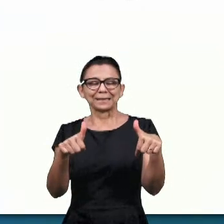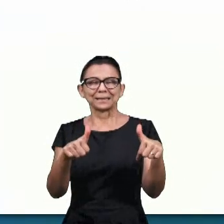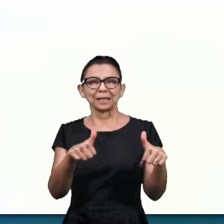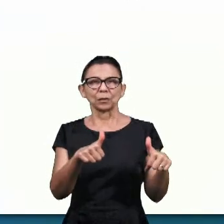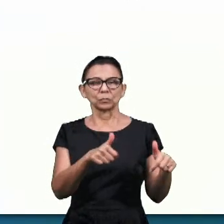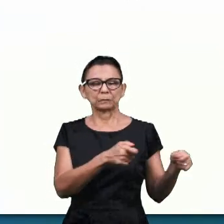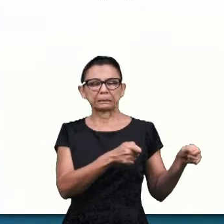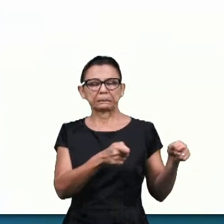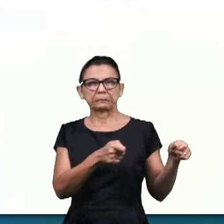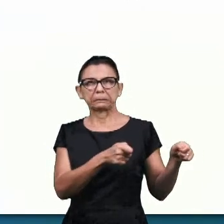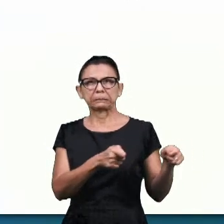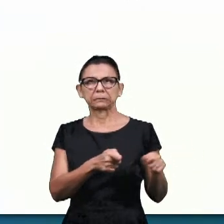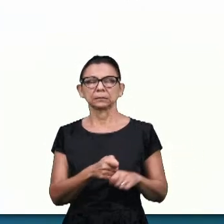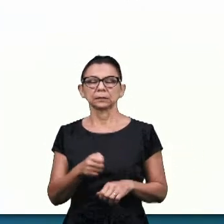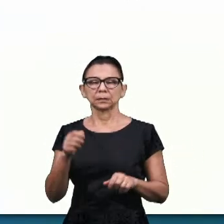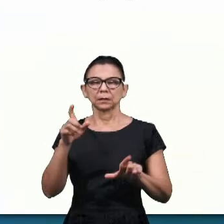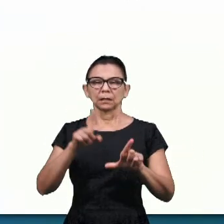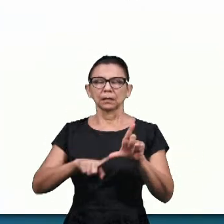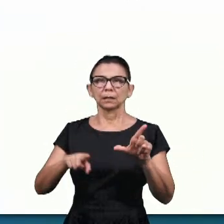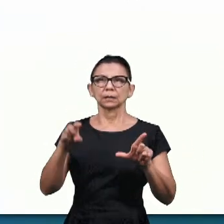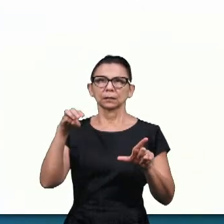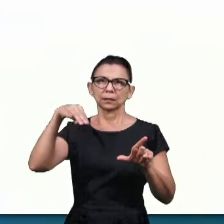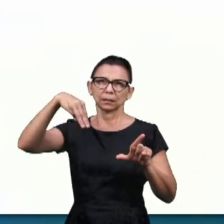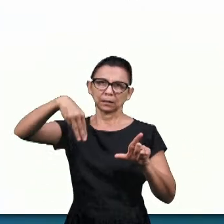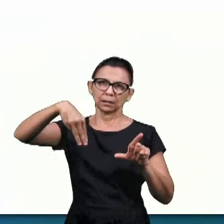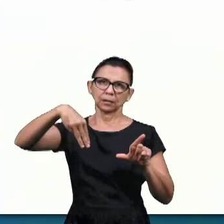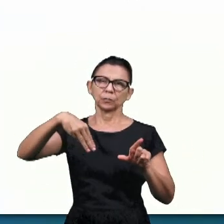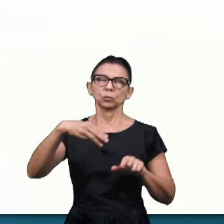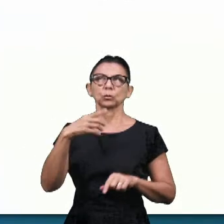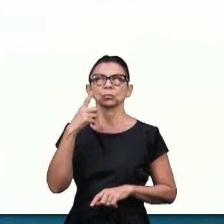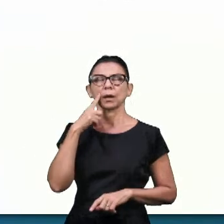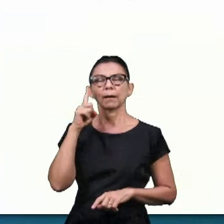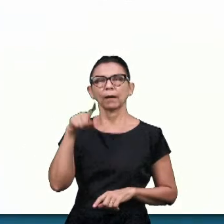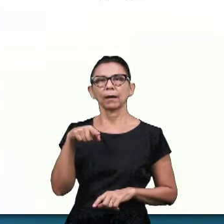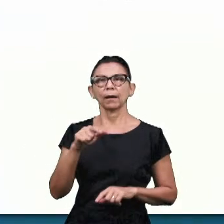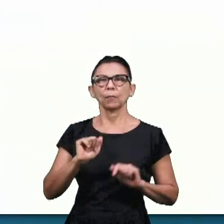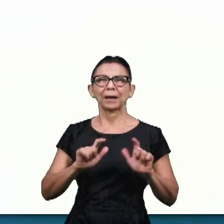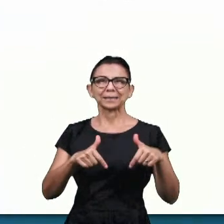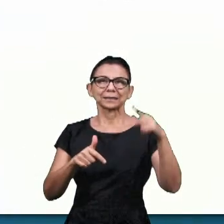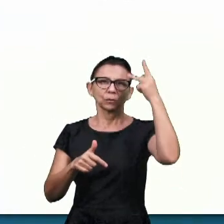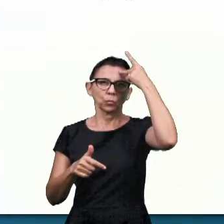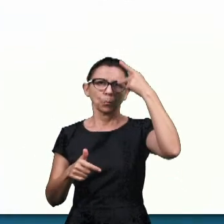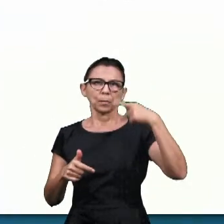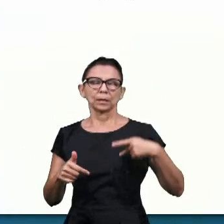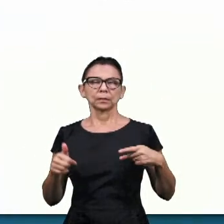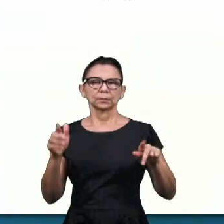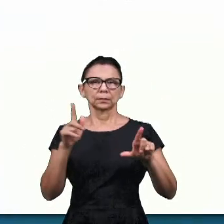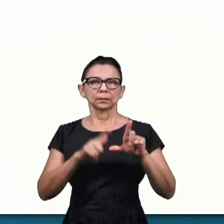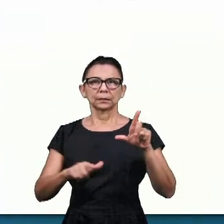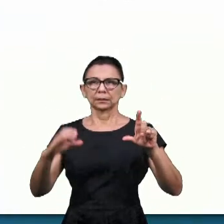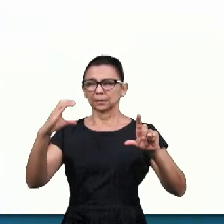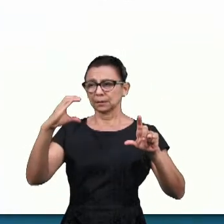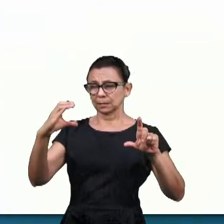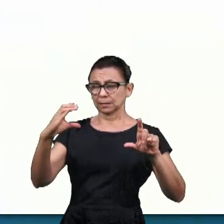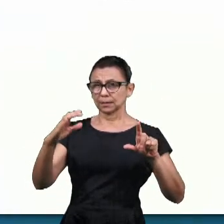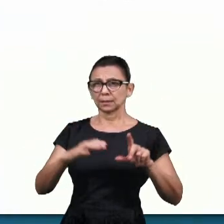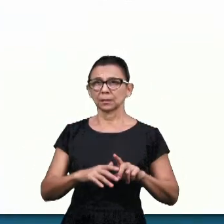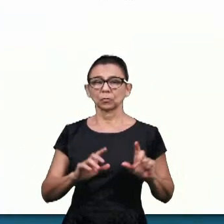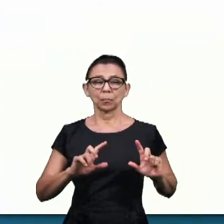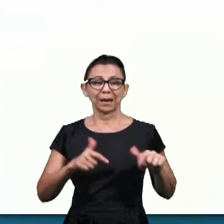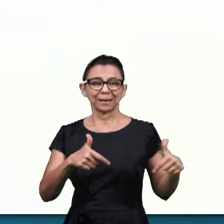colocar com a letra M. Quando se tratar de uma ação da carne, letra C. E quando se tratar de uma ação do mundo, a